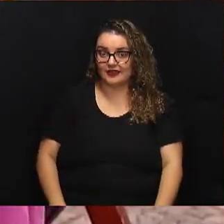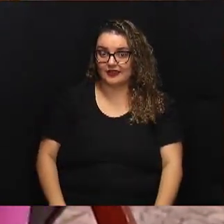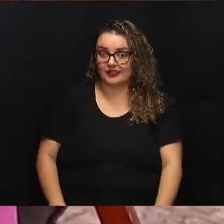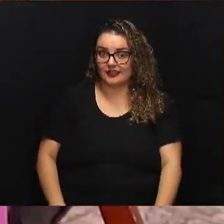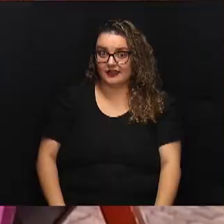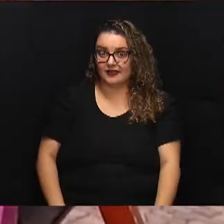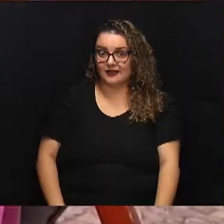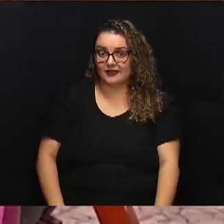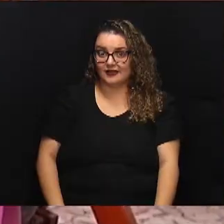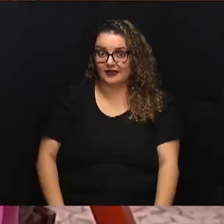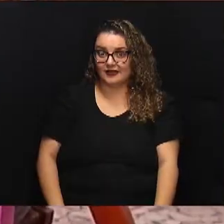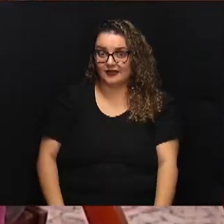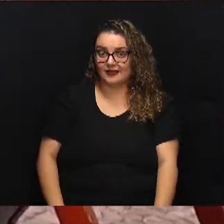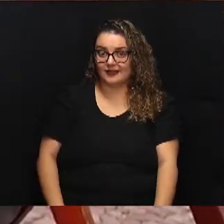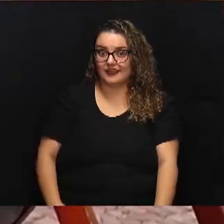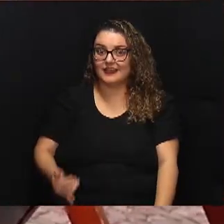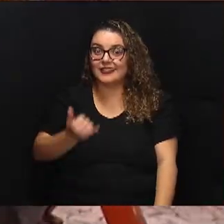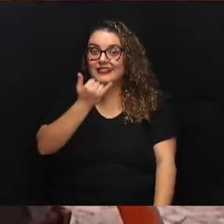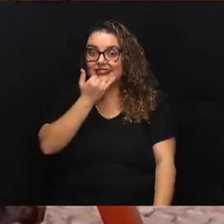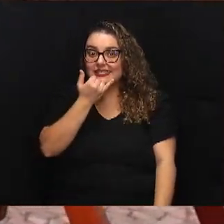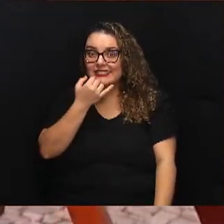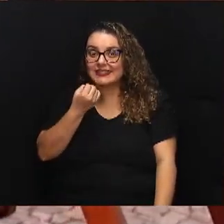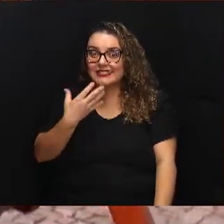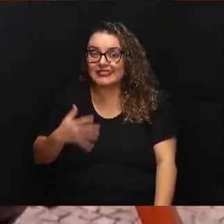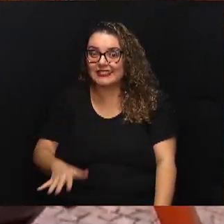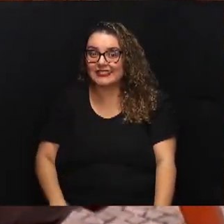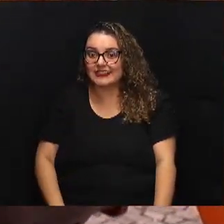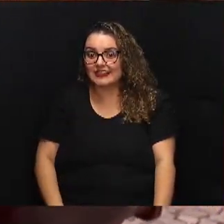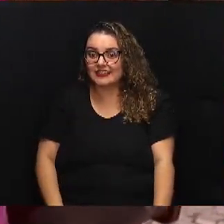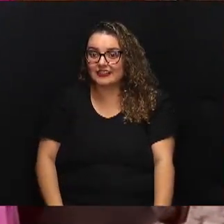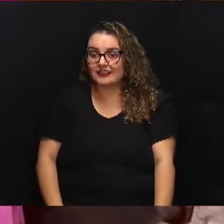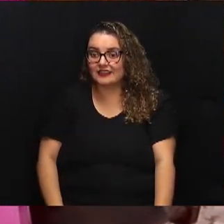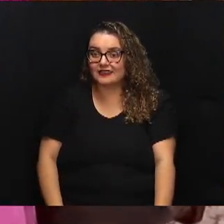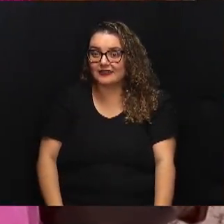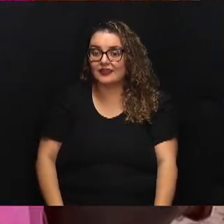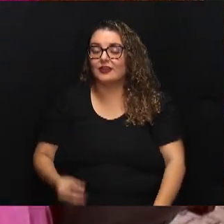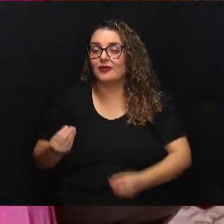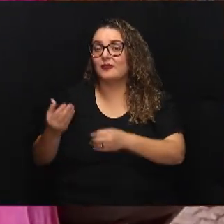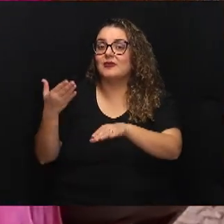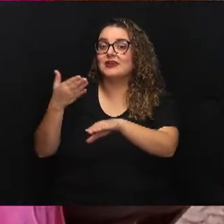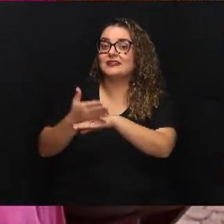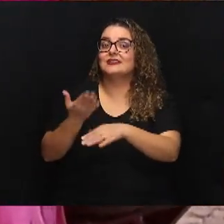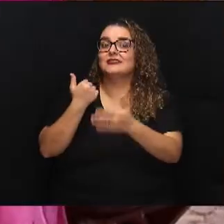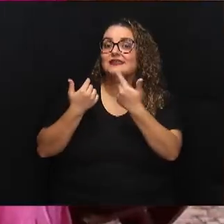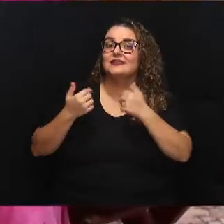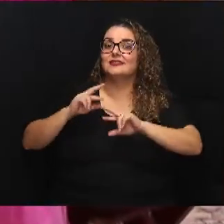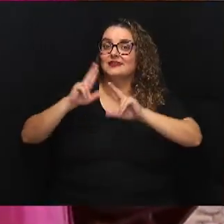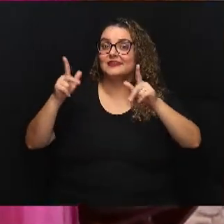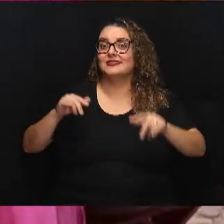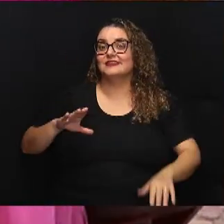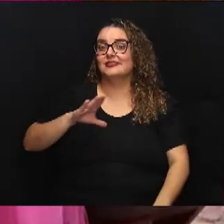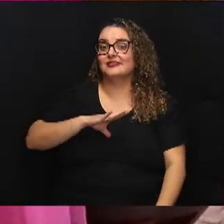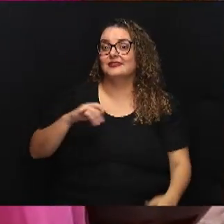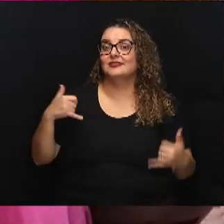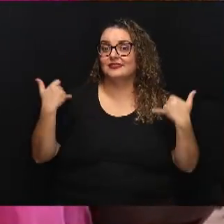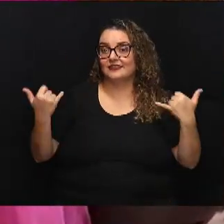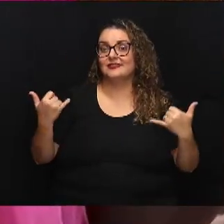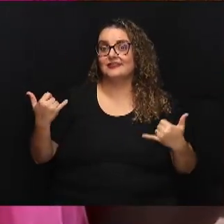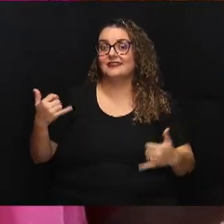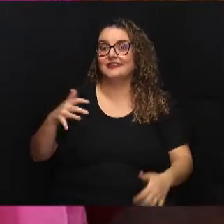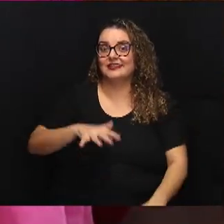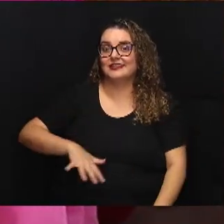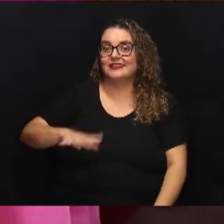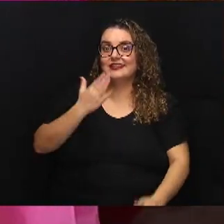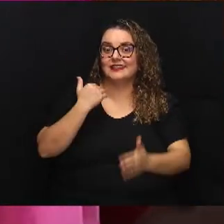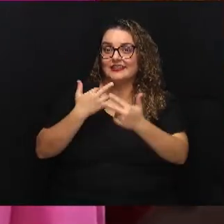comigo. Dá licença, tudo bem? Como que é participar desse almoço diferente no aniversário da cidade, nessa área de